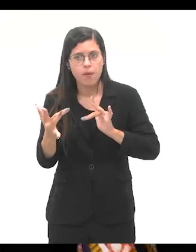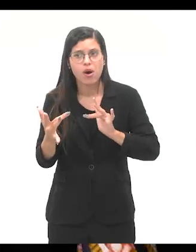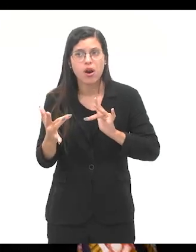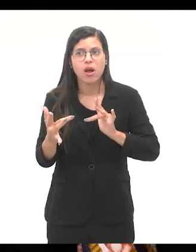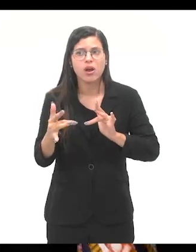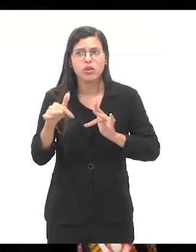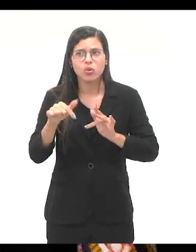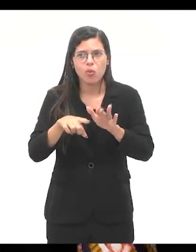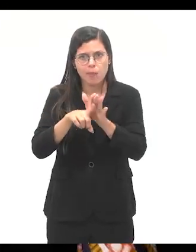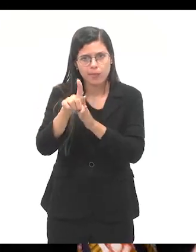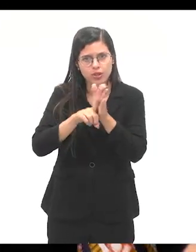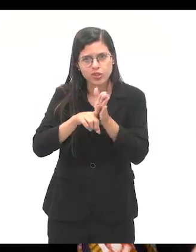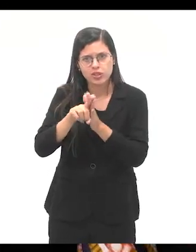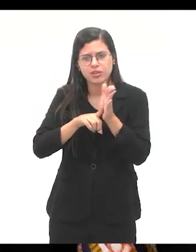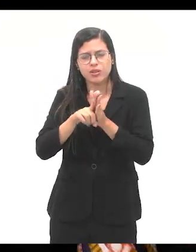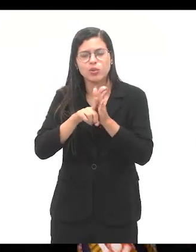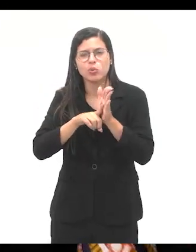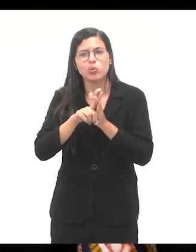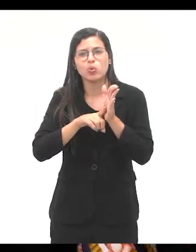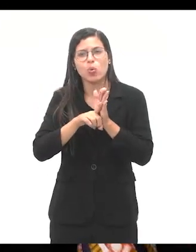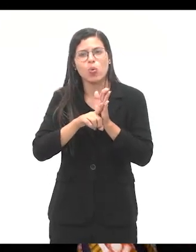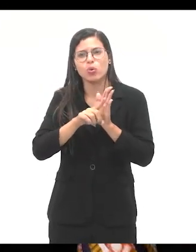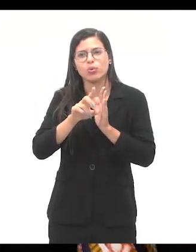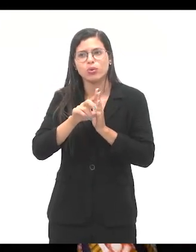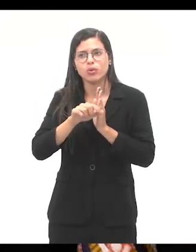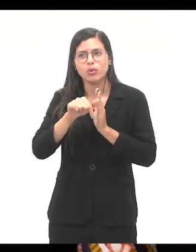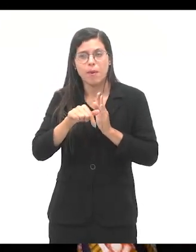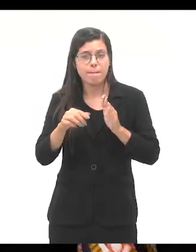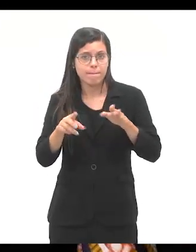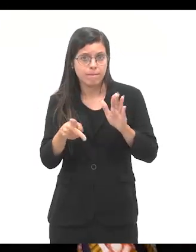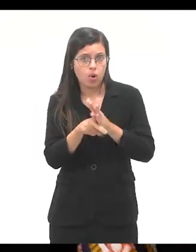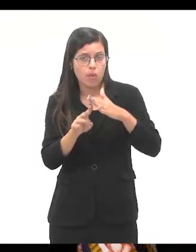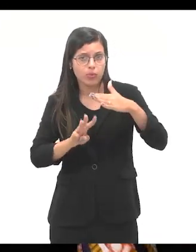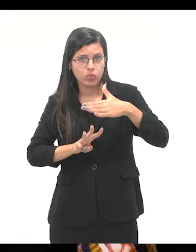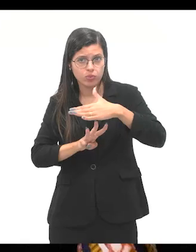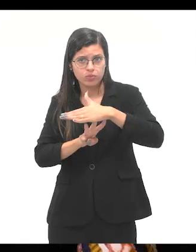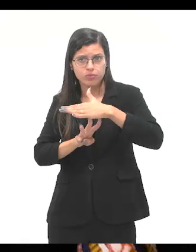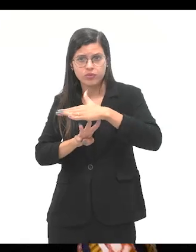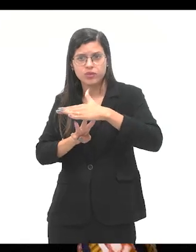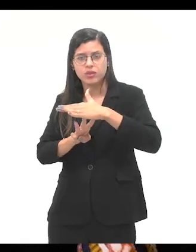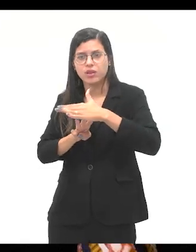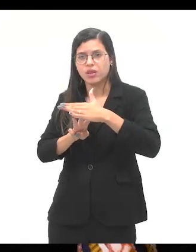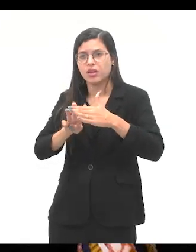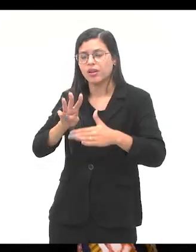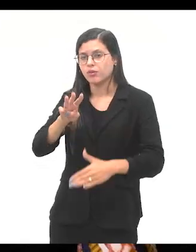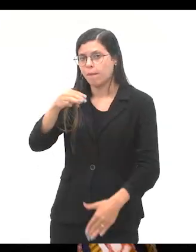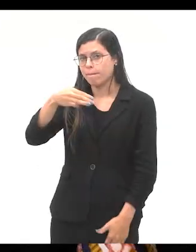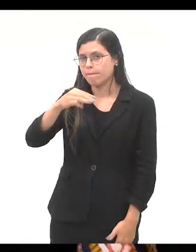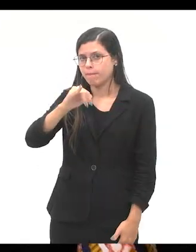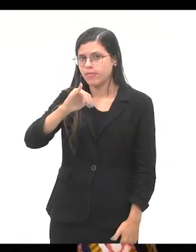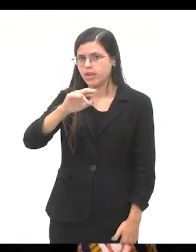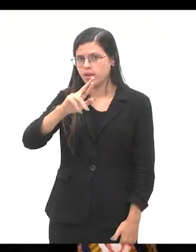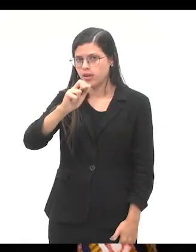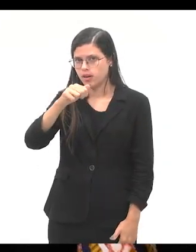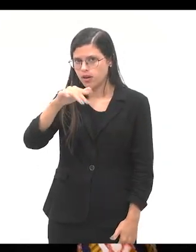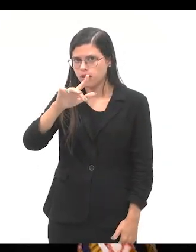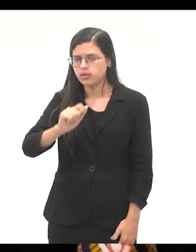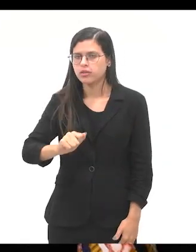por um pesquisador, um naturalista na época, do Museu Nacional, chamava Alípio de Miranda Ribeiro,